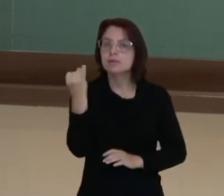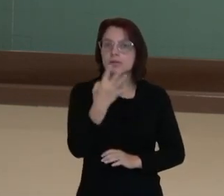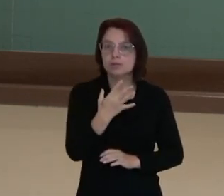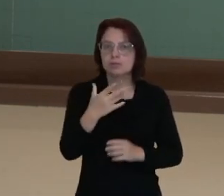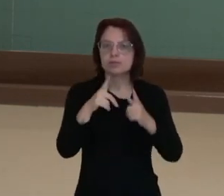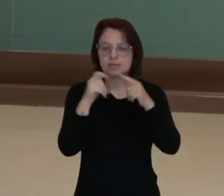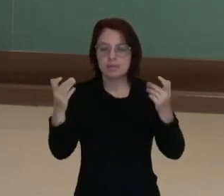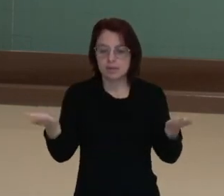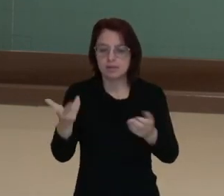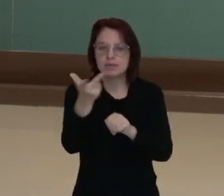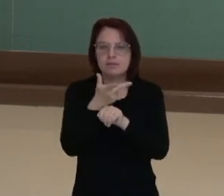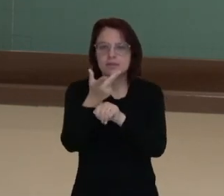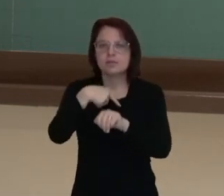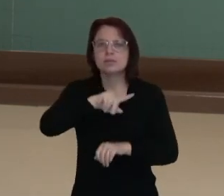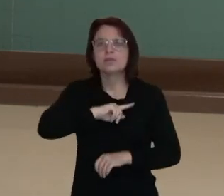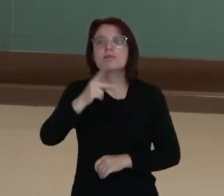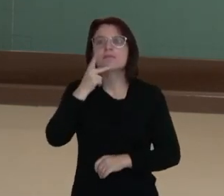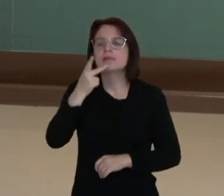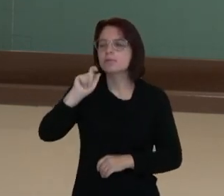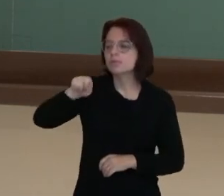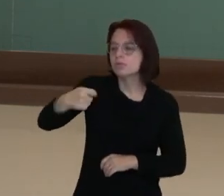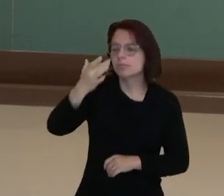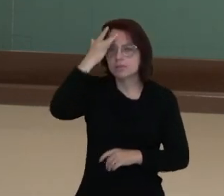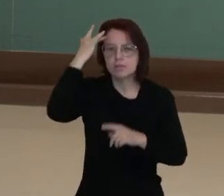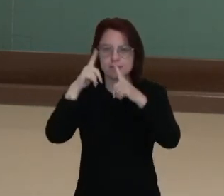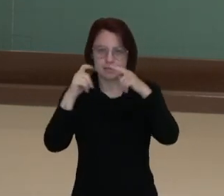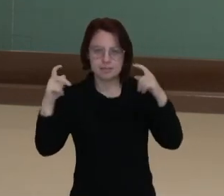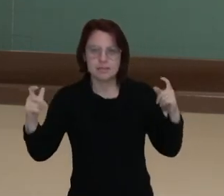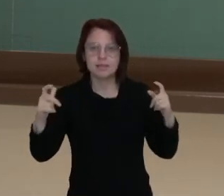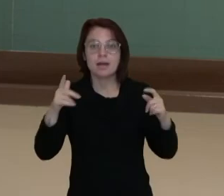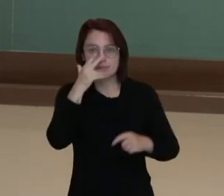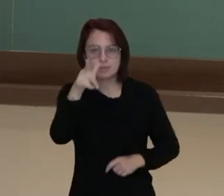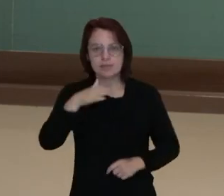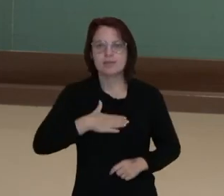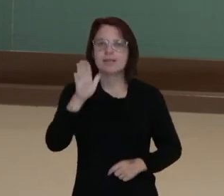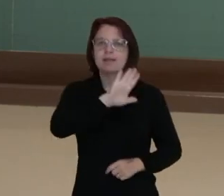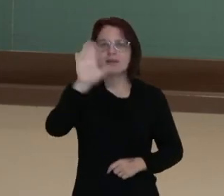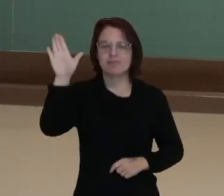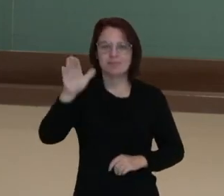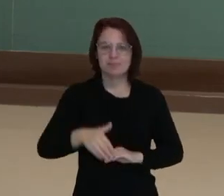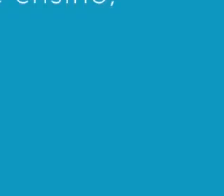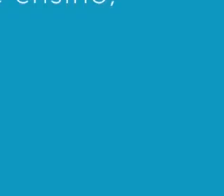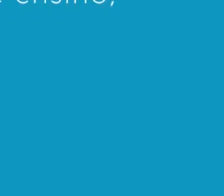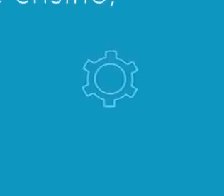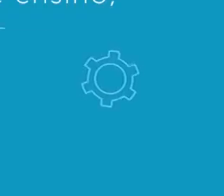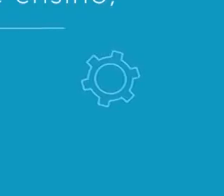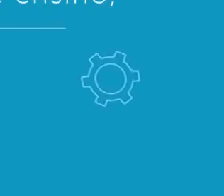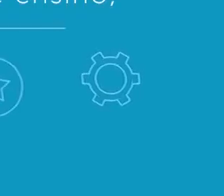cientistas. Nesse vídeo, nós falamos sobre os cientistas. Eu espero que vocês tenham gostado. Até breve.